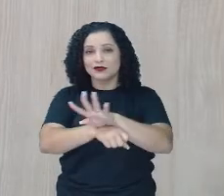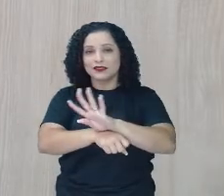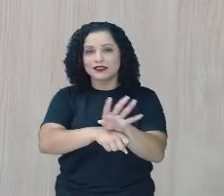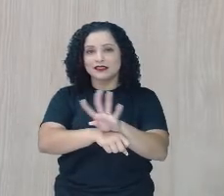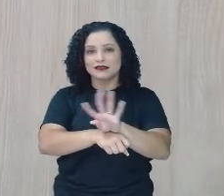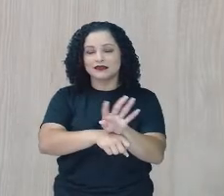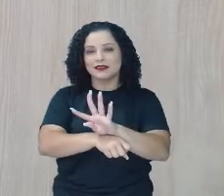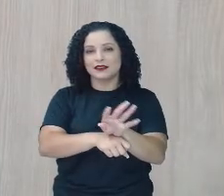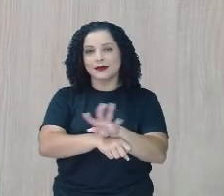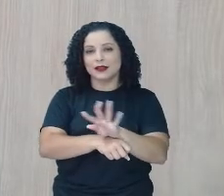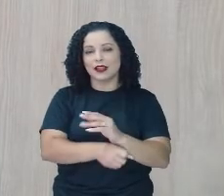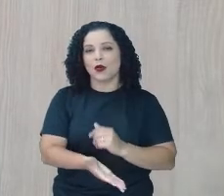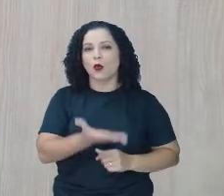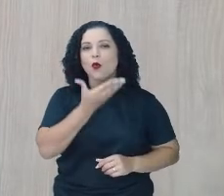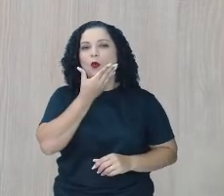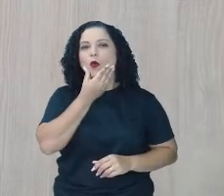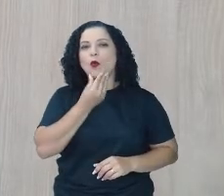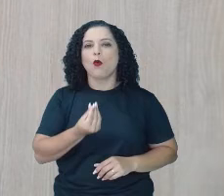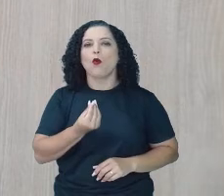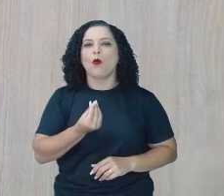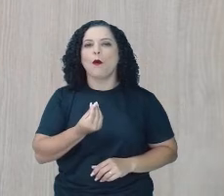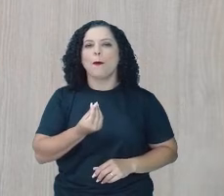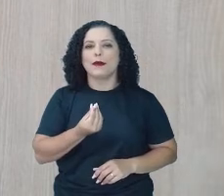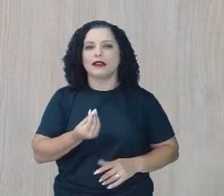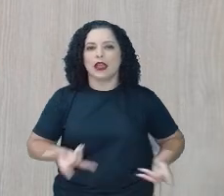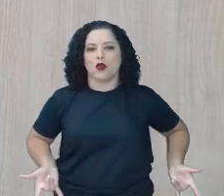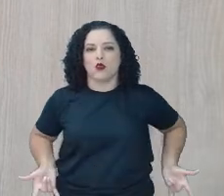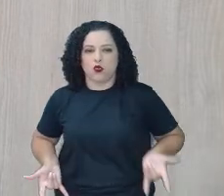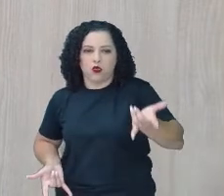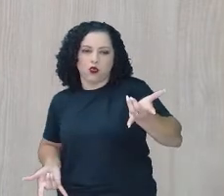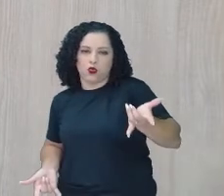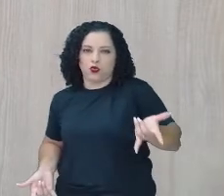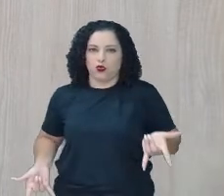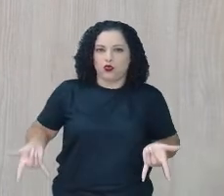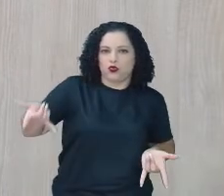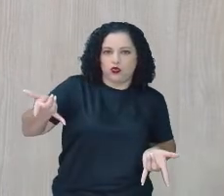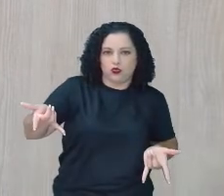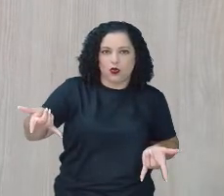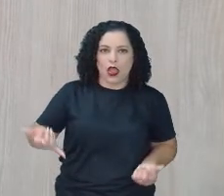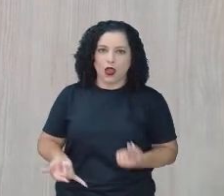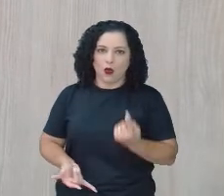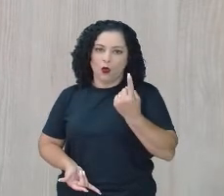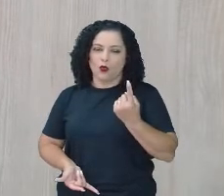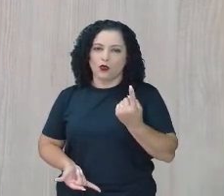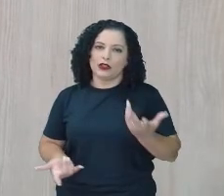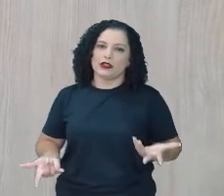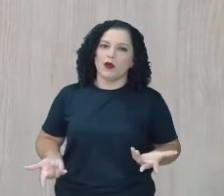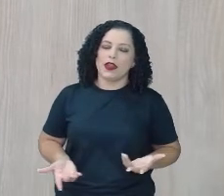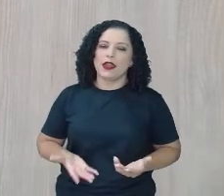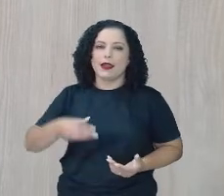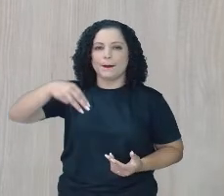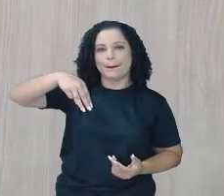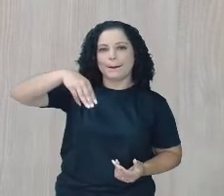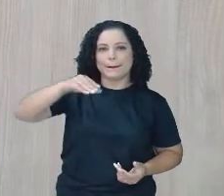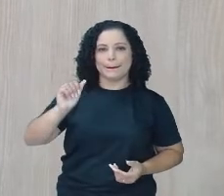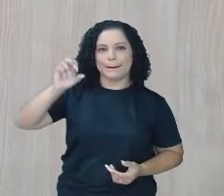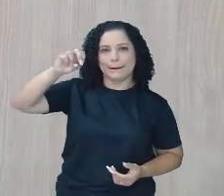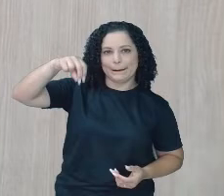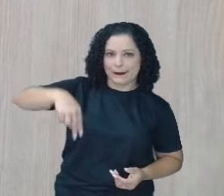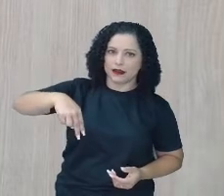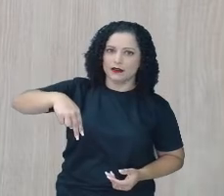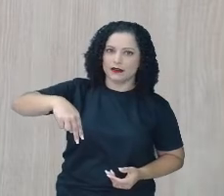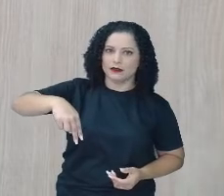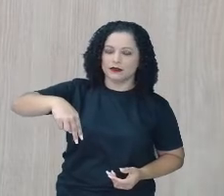O Homem-Aranha só é um, então é Spider-Man. Spider-Man só é um. Super-Homem só é um, então é